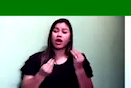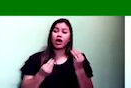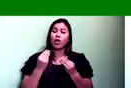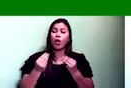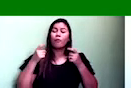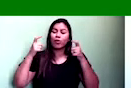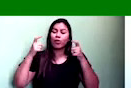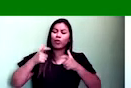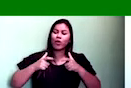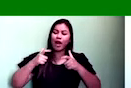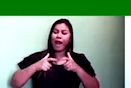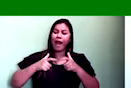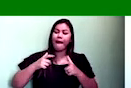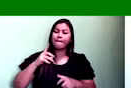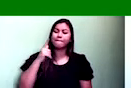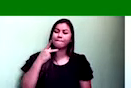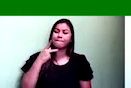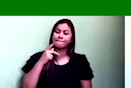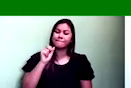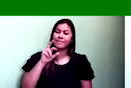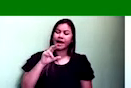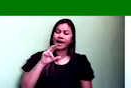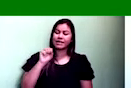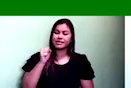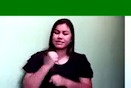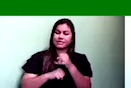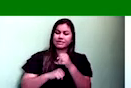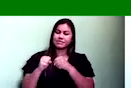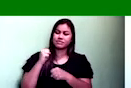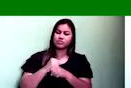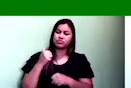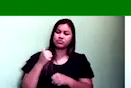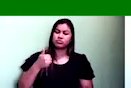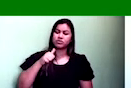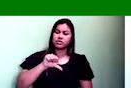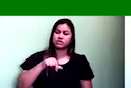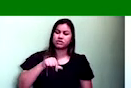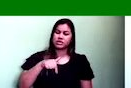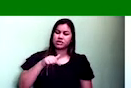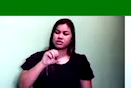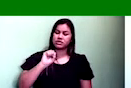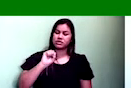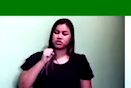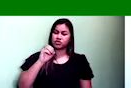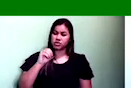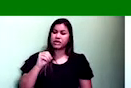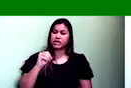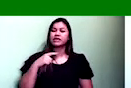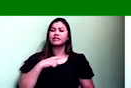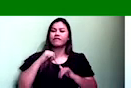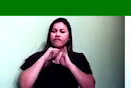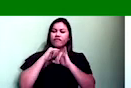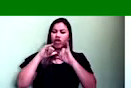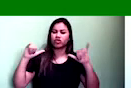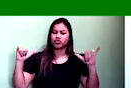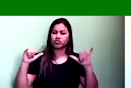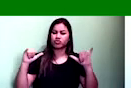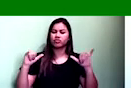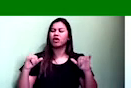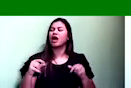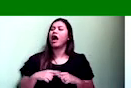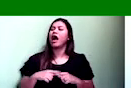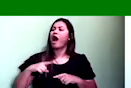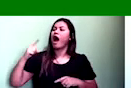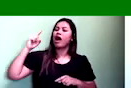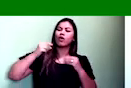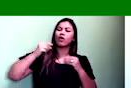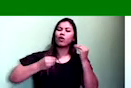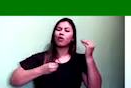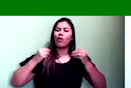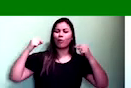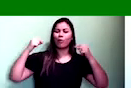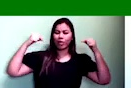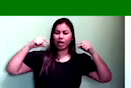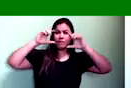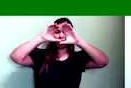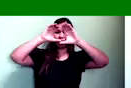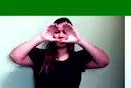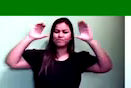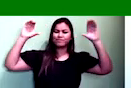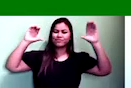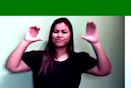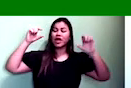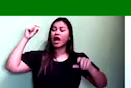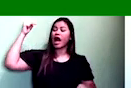em 1780. O seguinte anúncio: nesta casa fabricam-se preservativos de